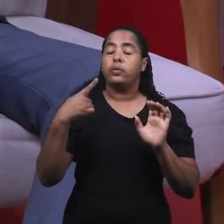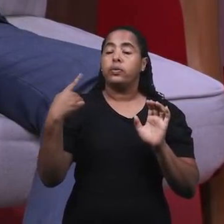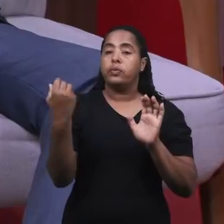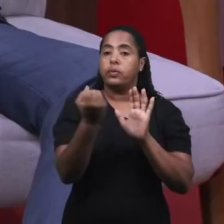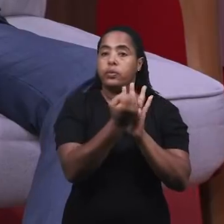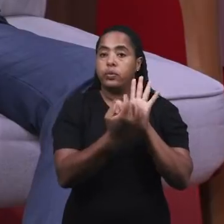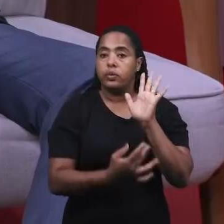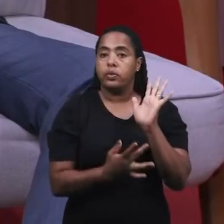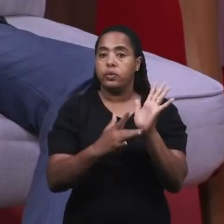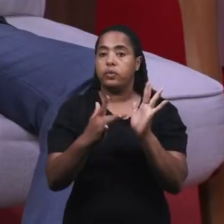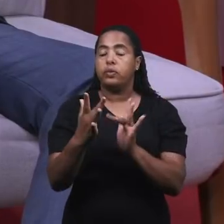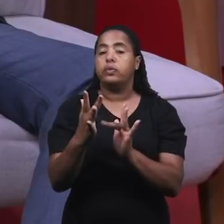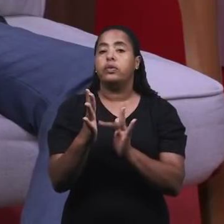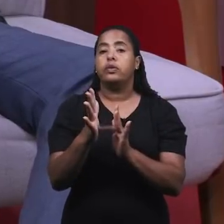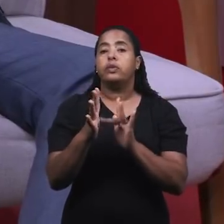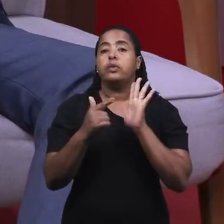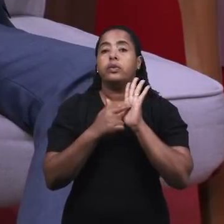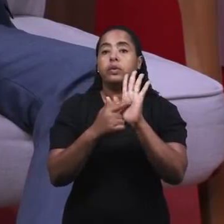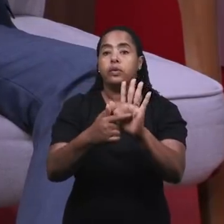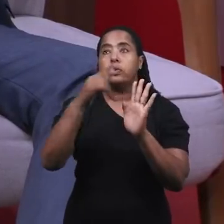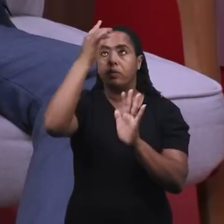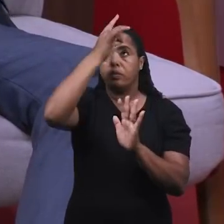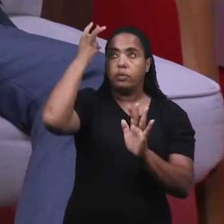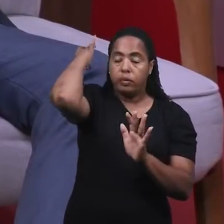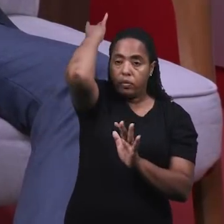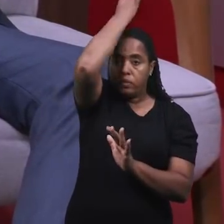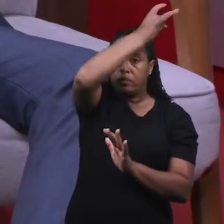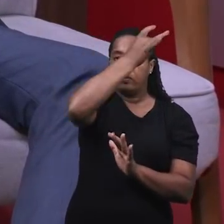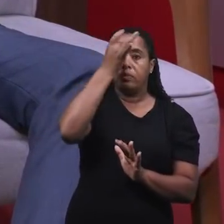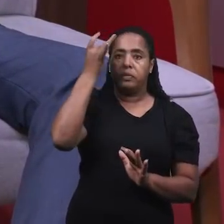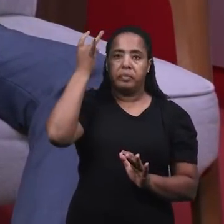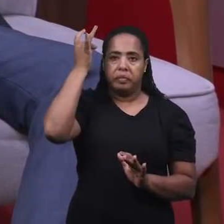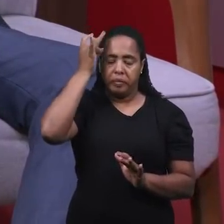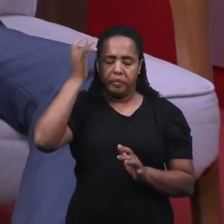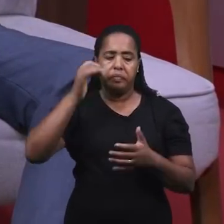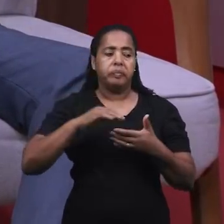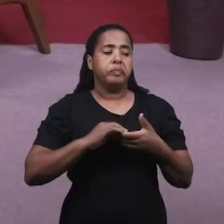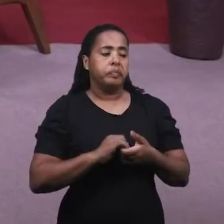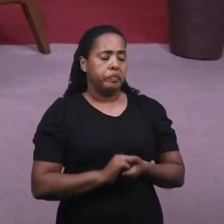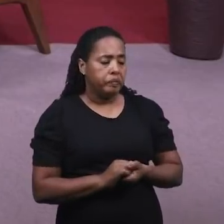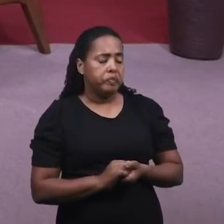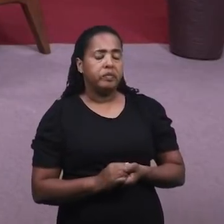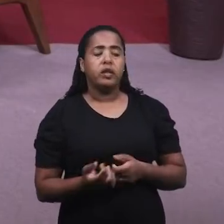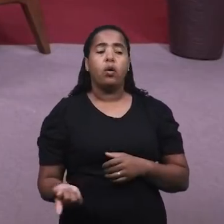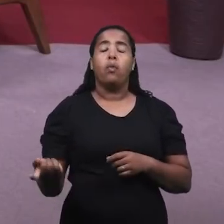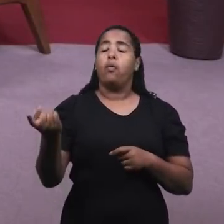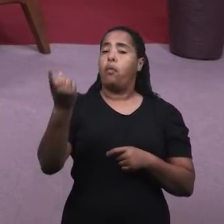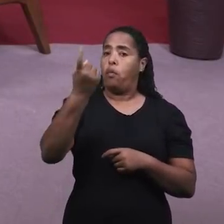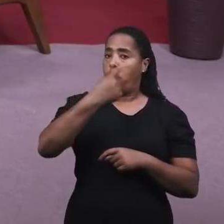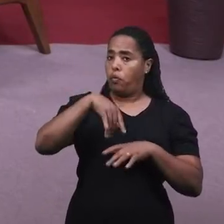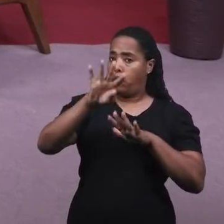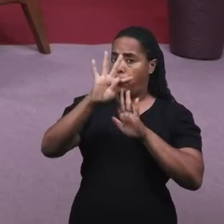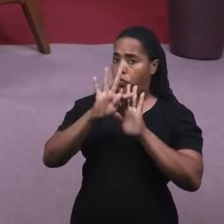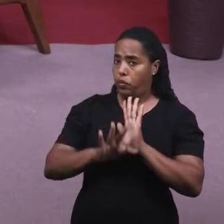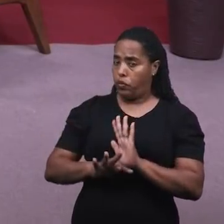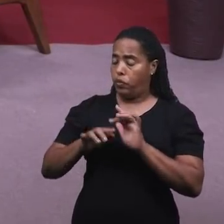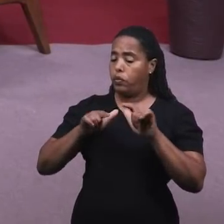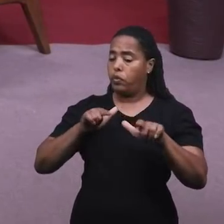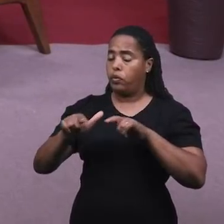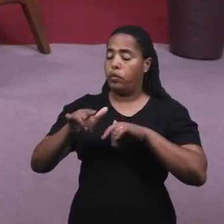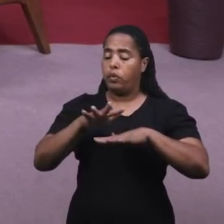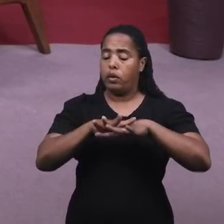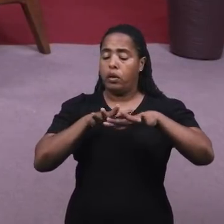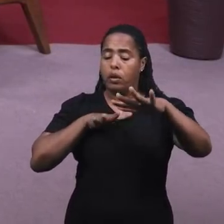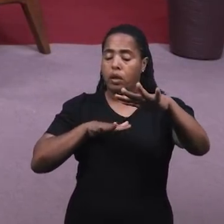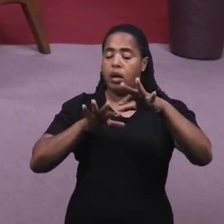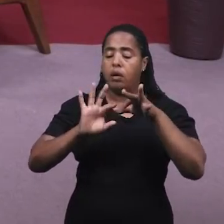nós podemos, voltando lá para o texto da parábola dos trabalhadores da vinha e trazendo